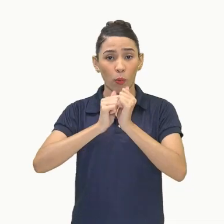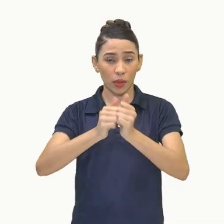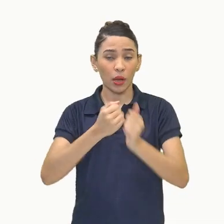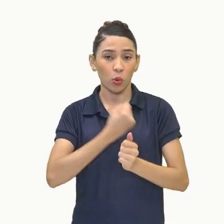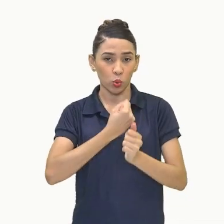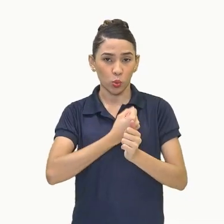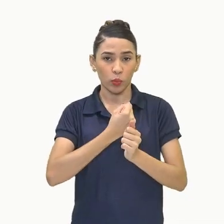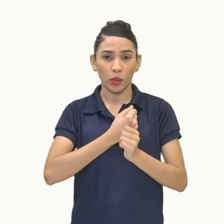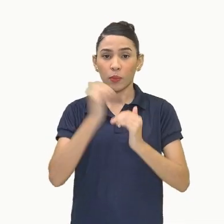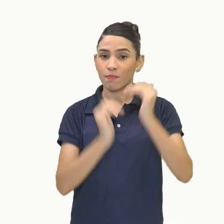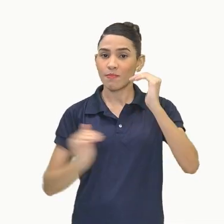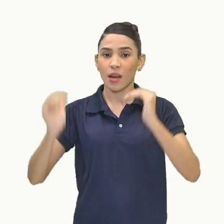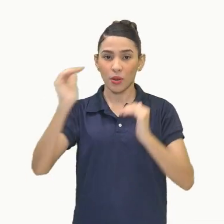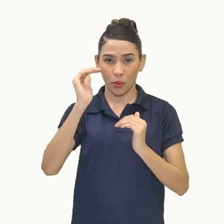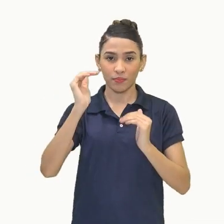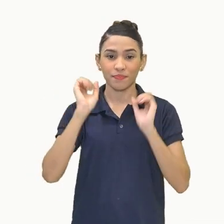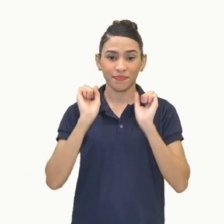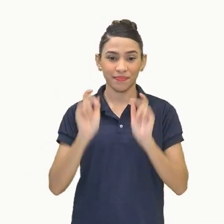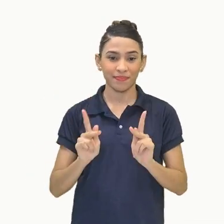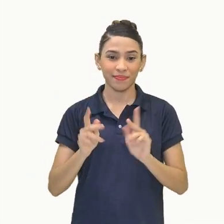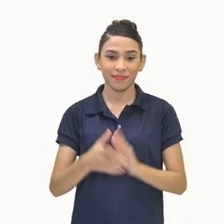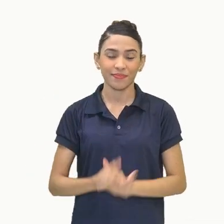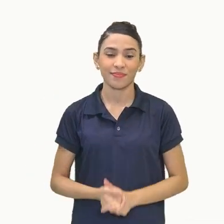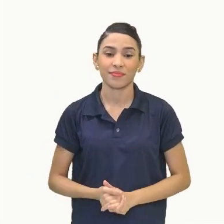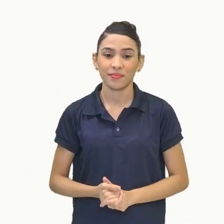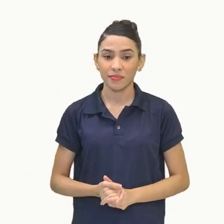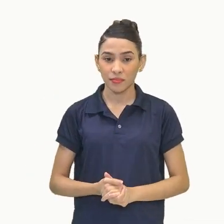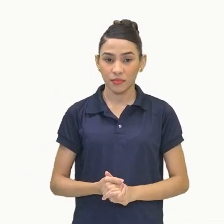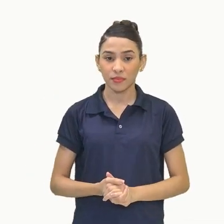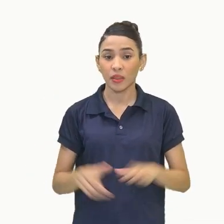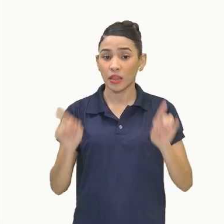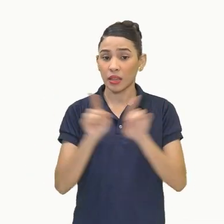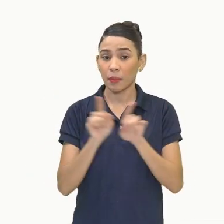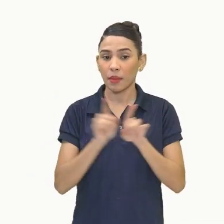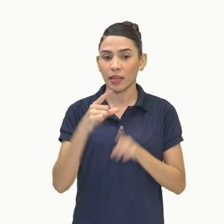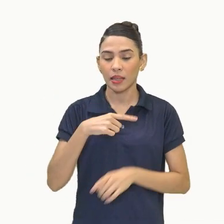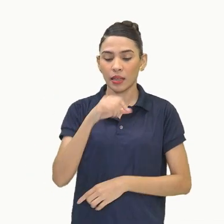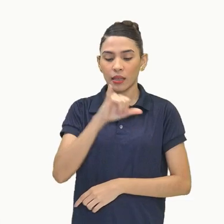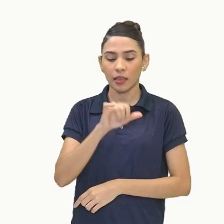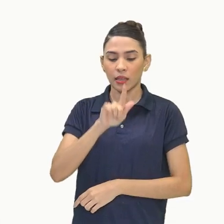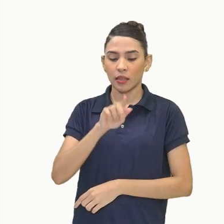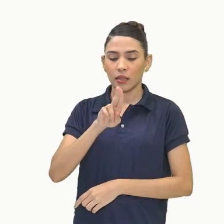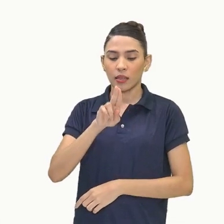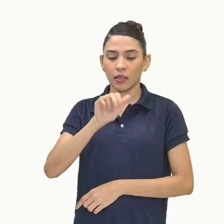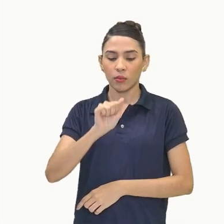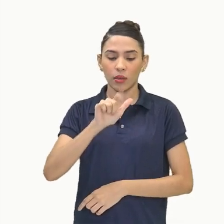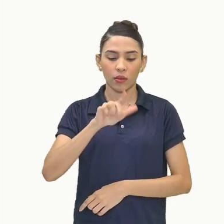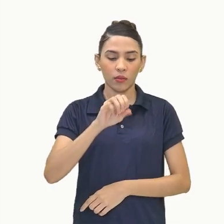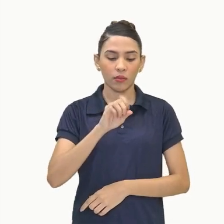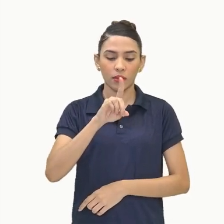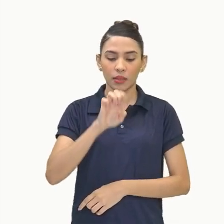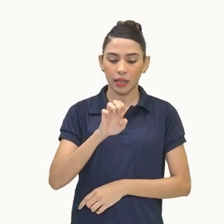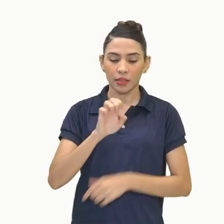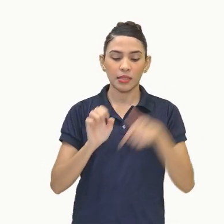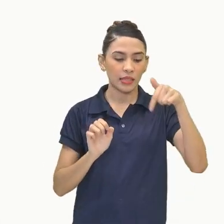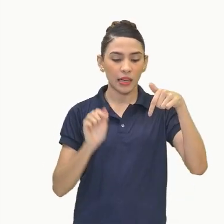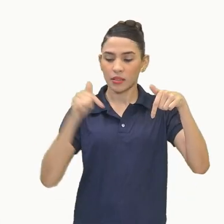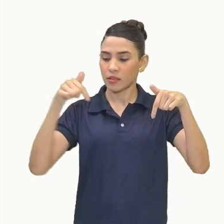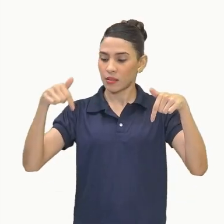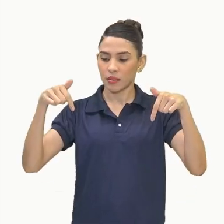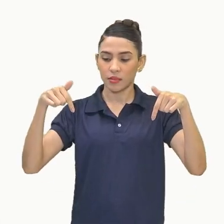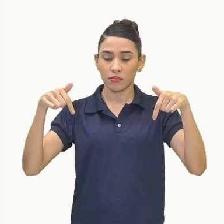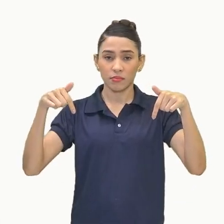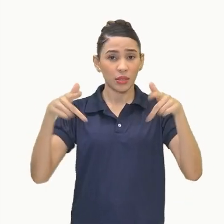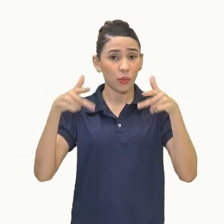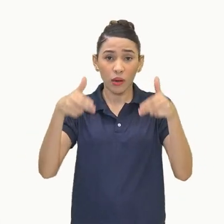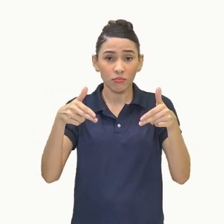abertura para o valor maior. E quando eu tenho a igualdade, então, 7 é igual a 7. Então,